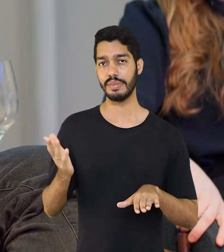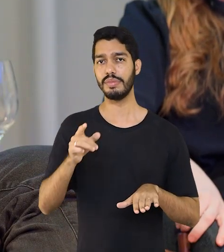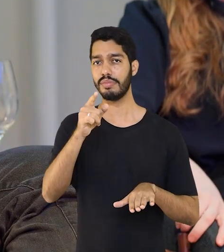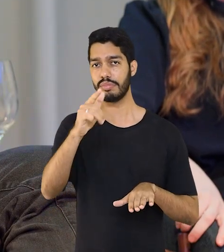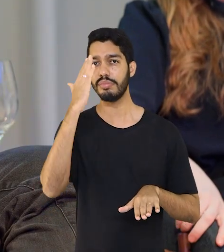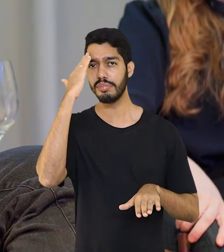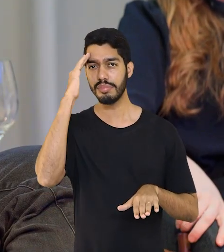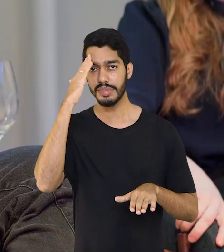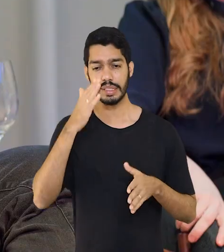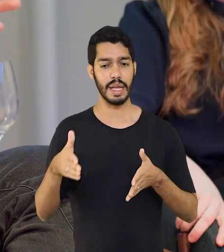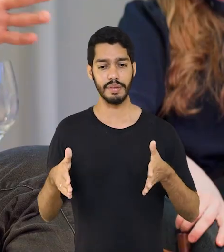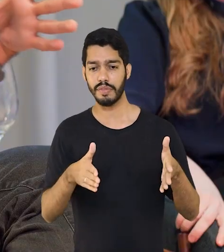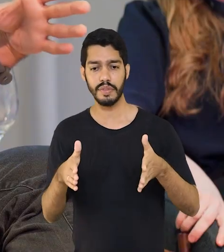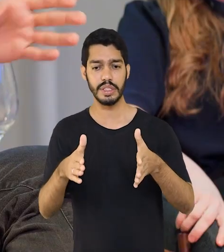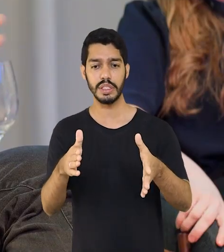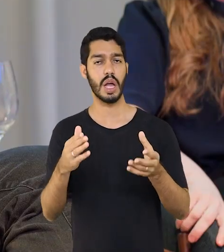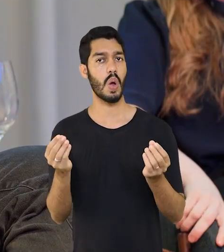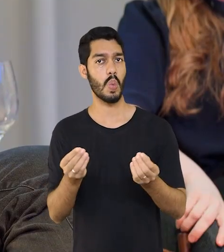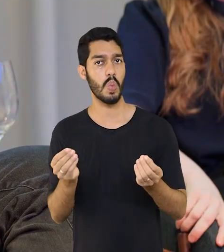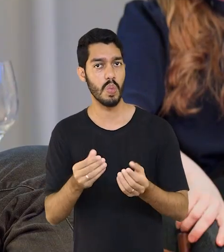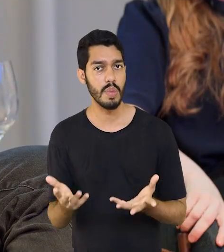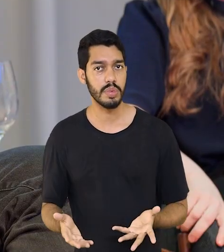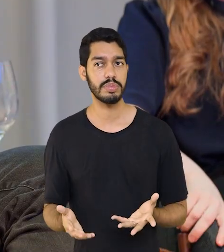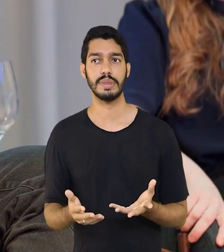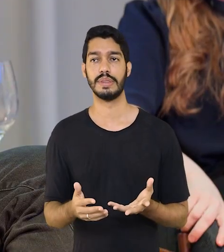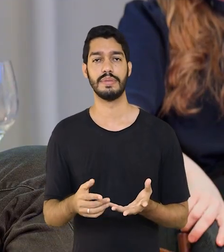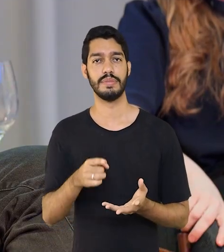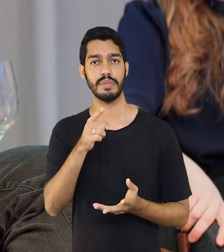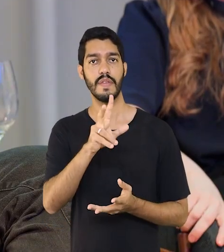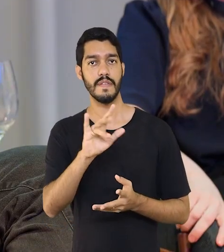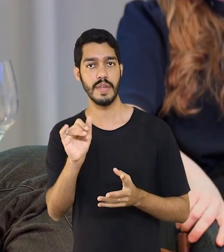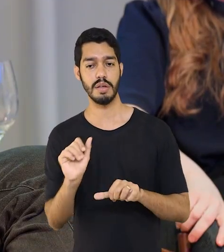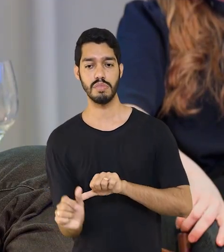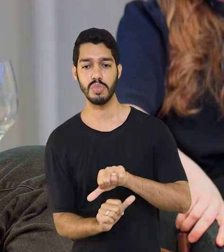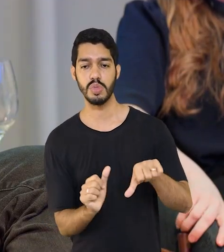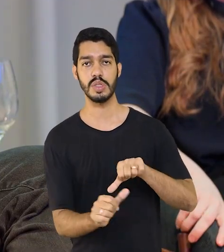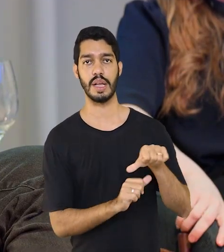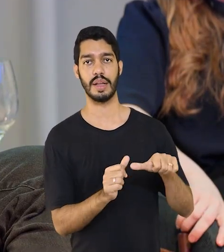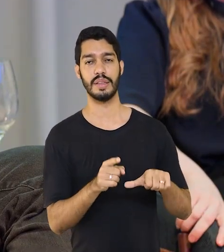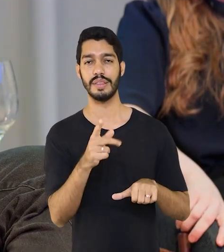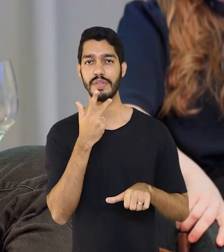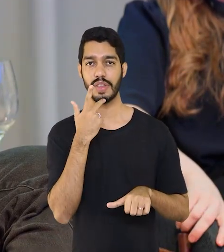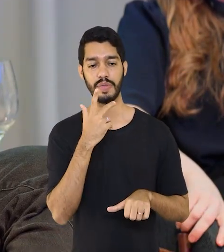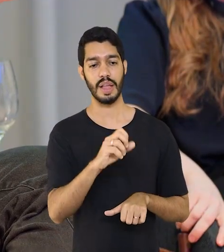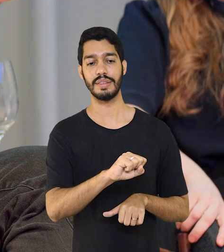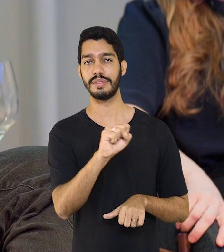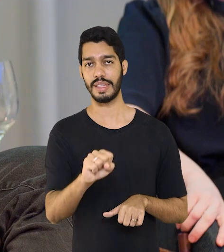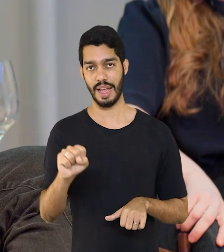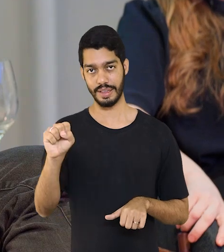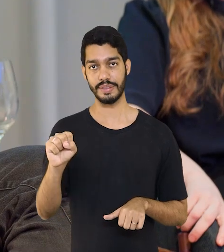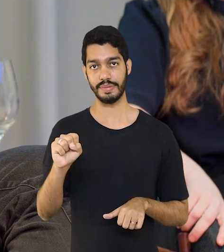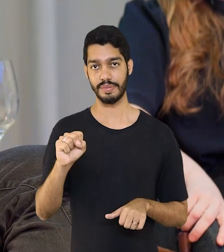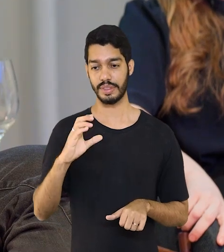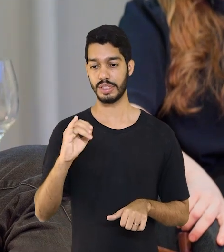você entender o desenho da via, como você vai transformar... E aí, você está falando da Serra do Cipó,